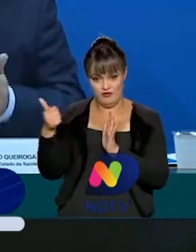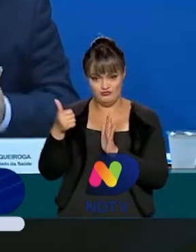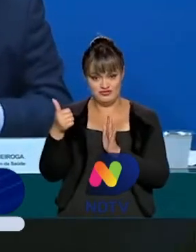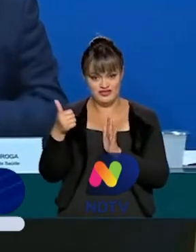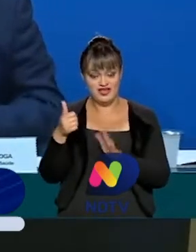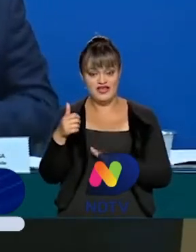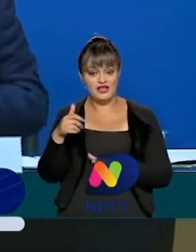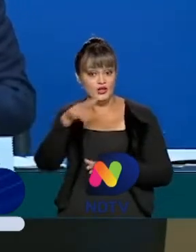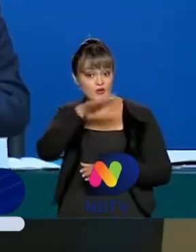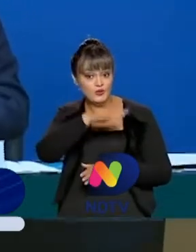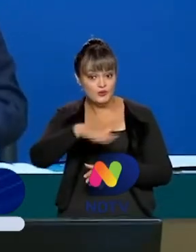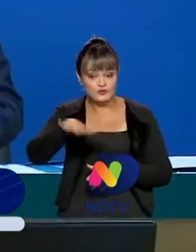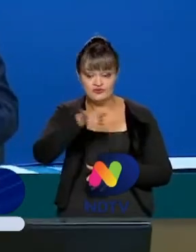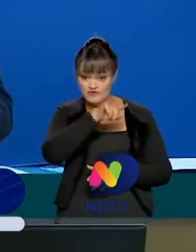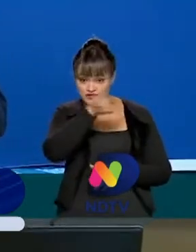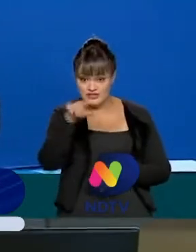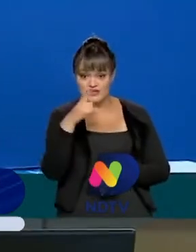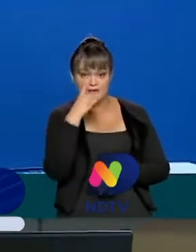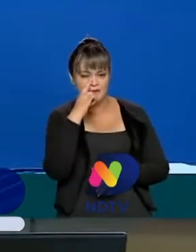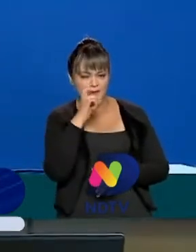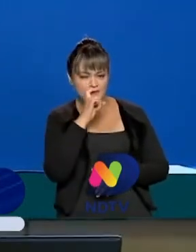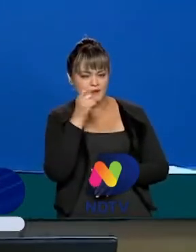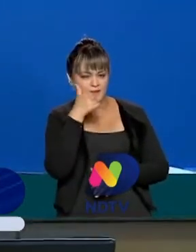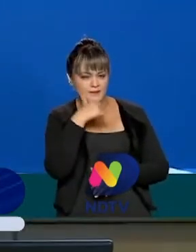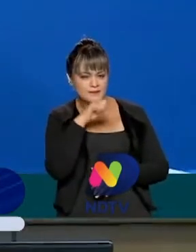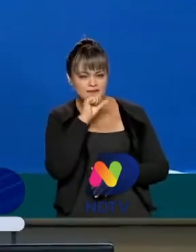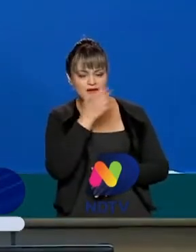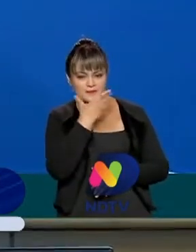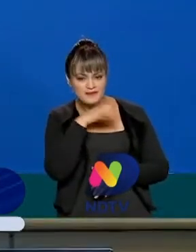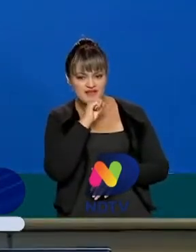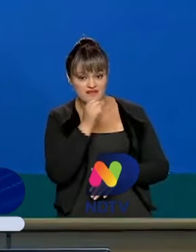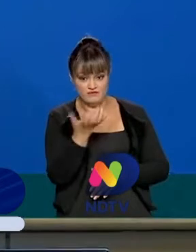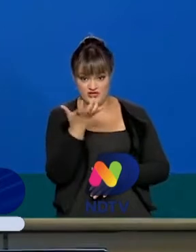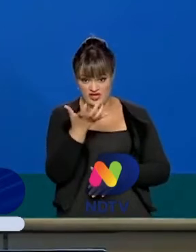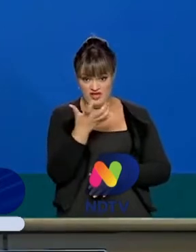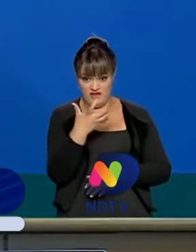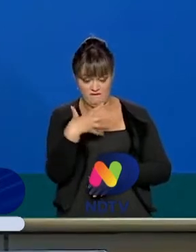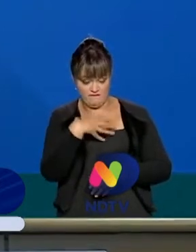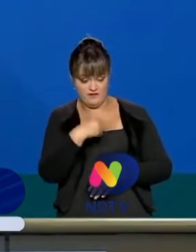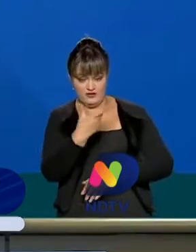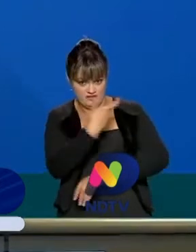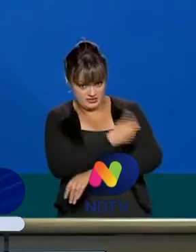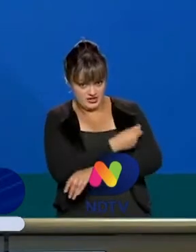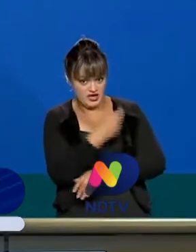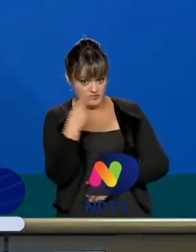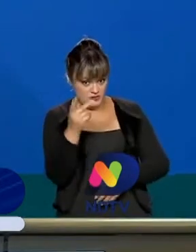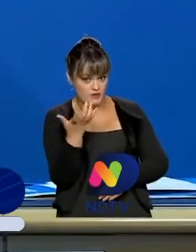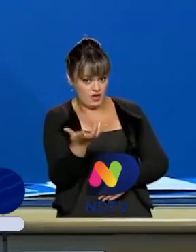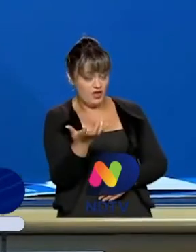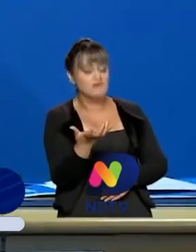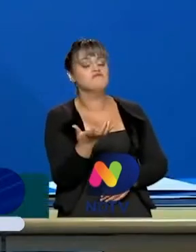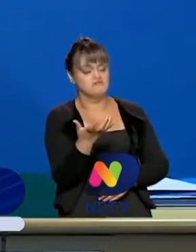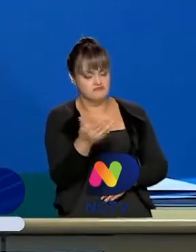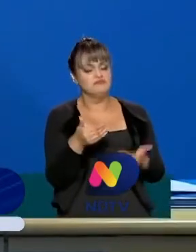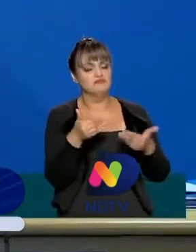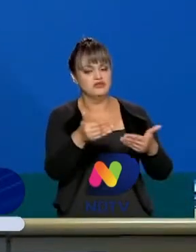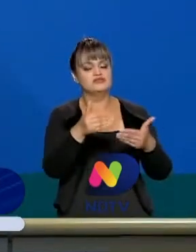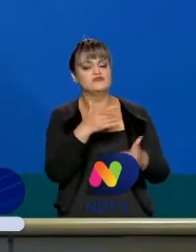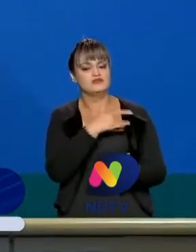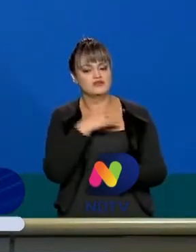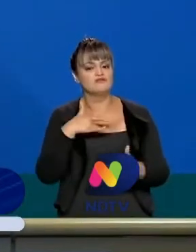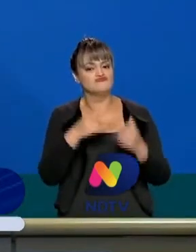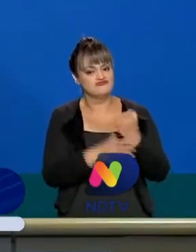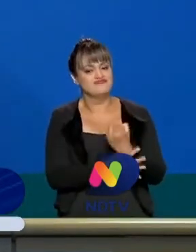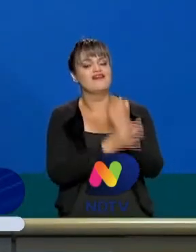todos aqueles que quiserem vacinar os seus filhos o ministério das e vai garantir